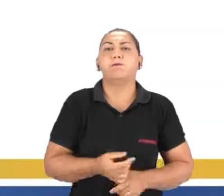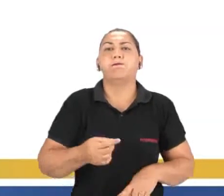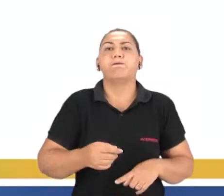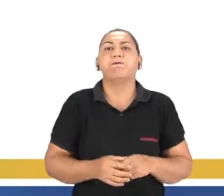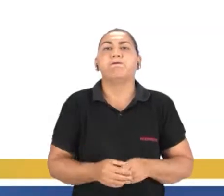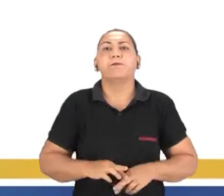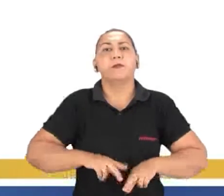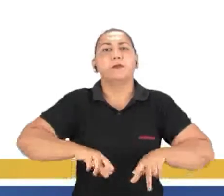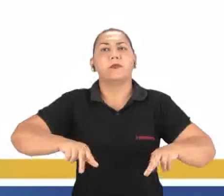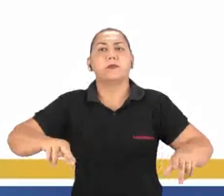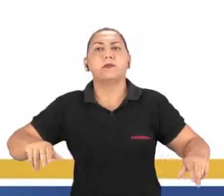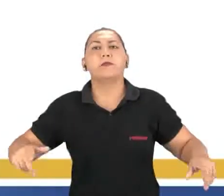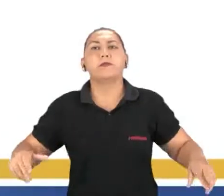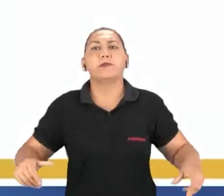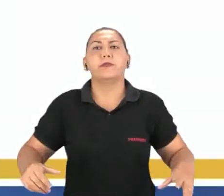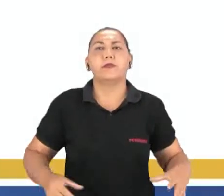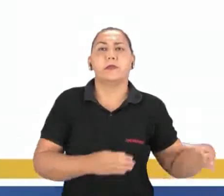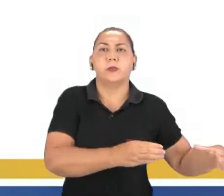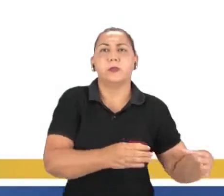estação.